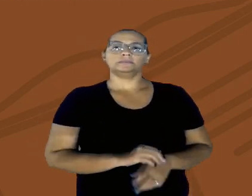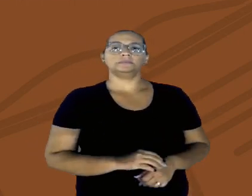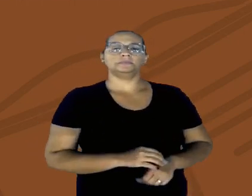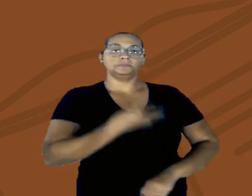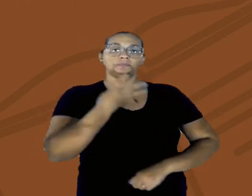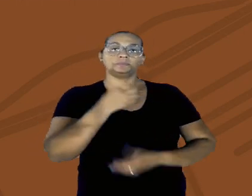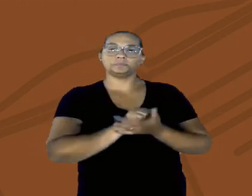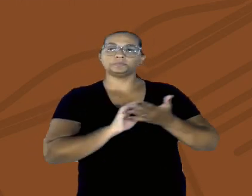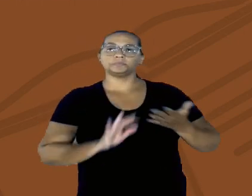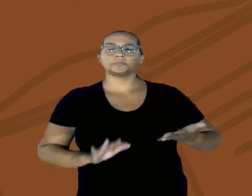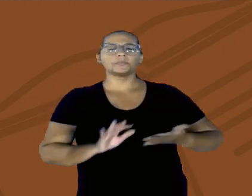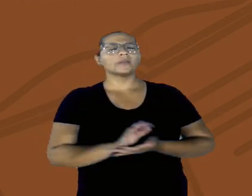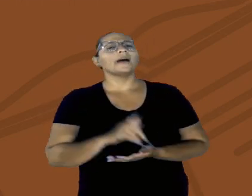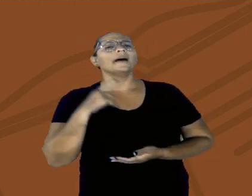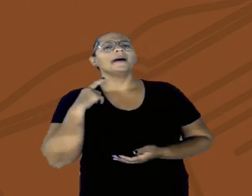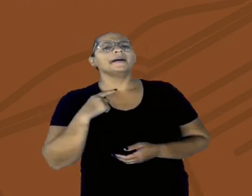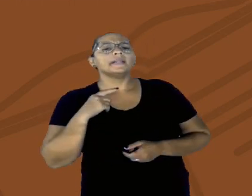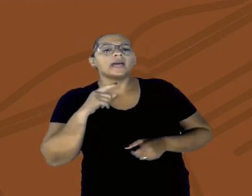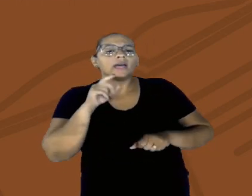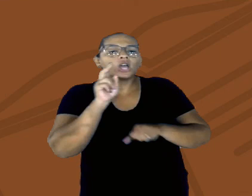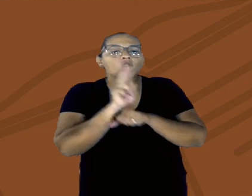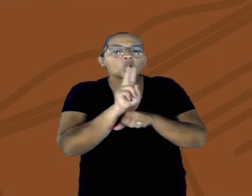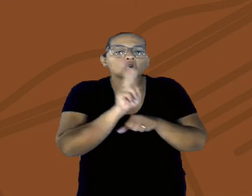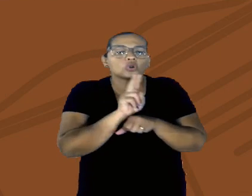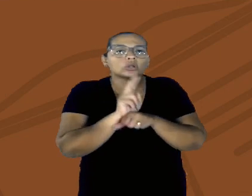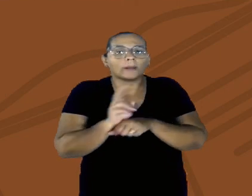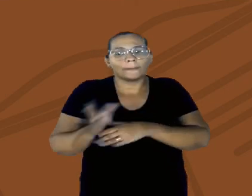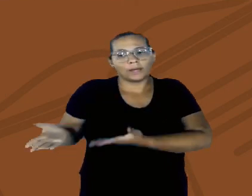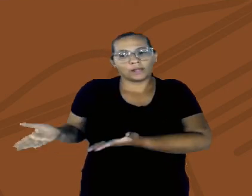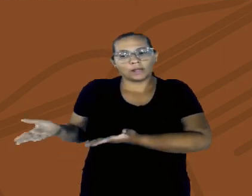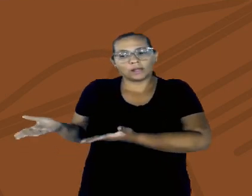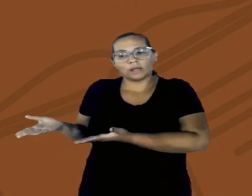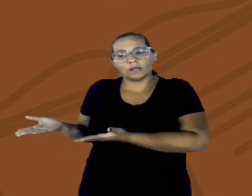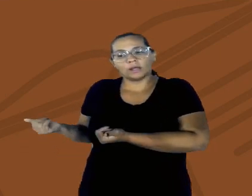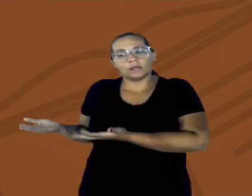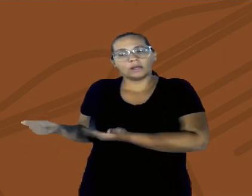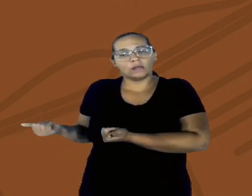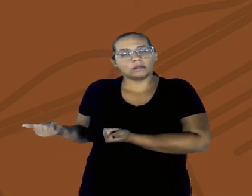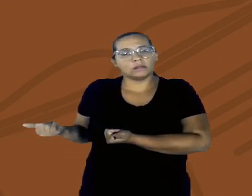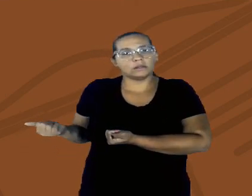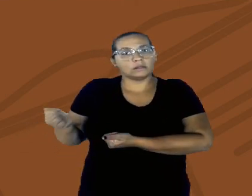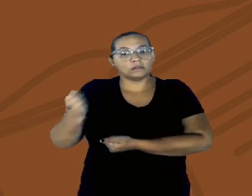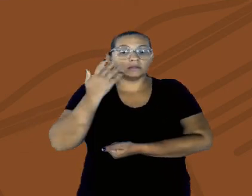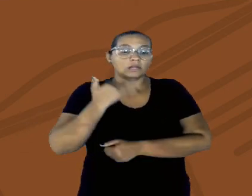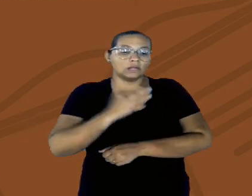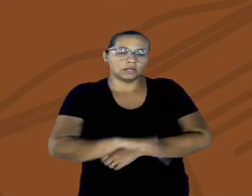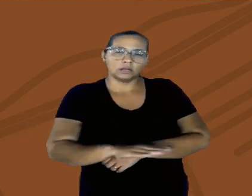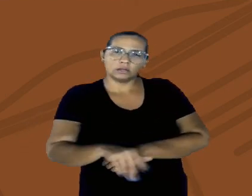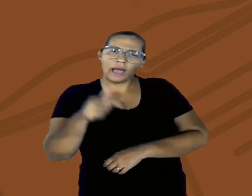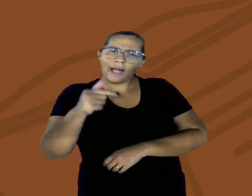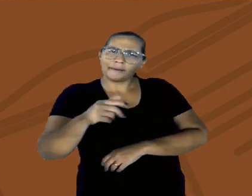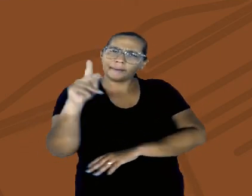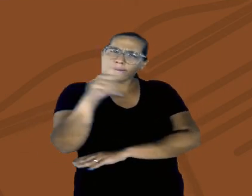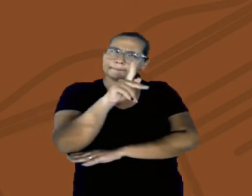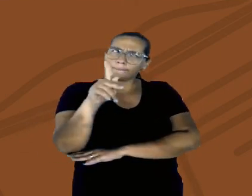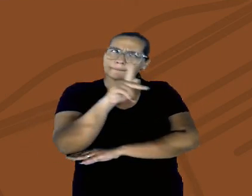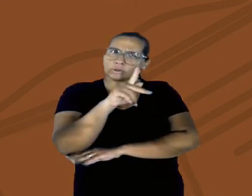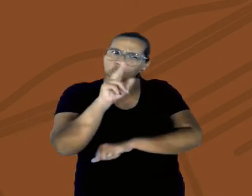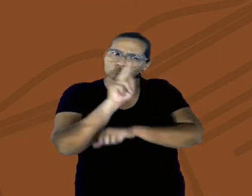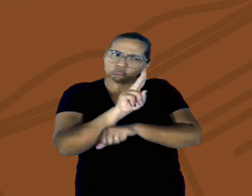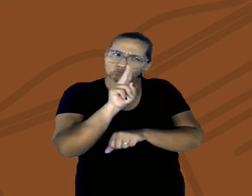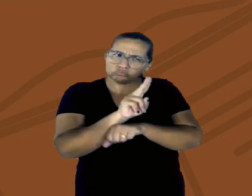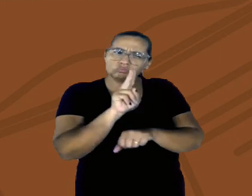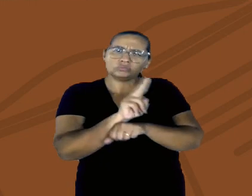Existe atendimento especializado para crianças e adolescentes? Será que existe? aqui no município do Paulista,